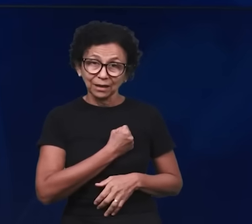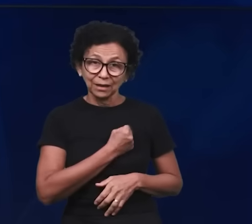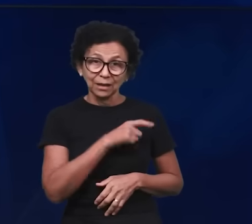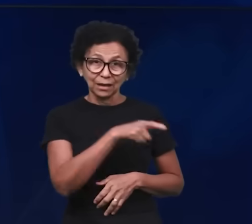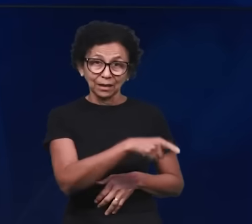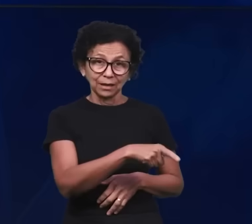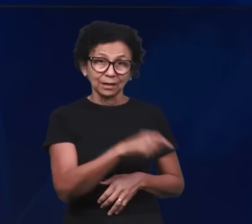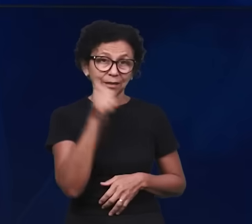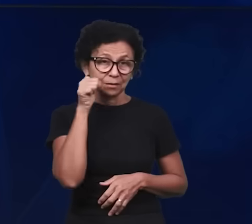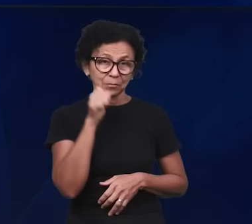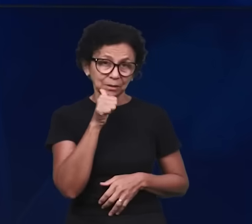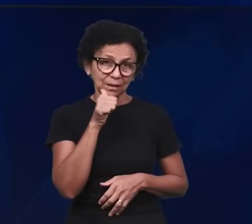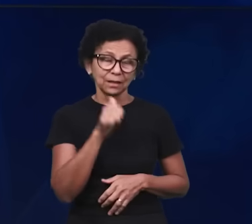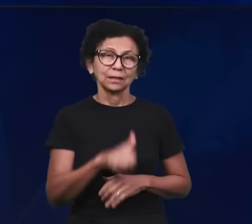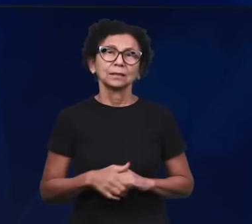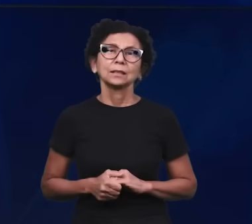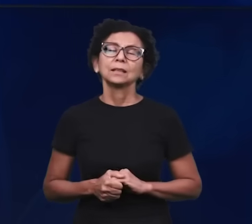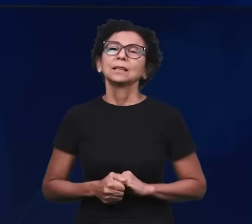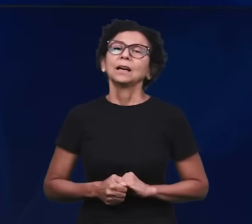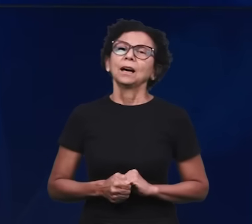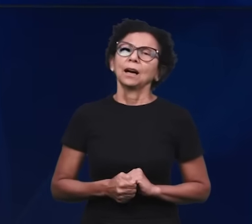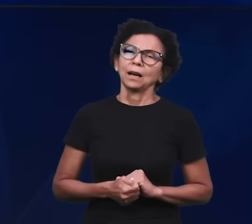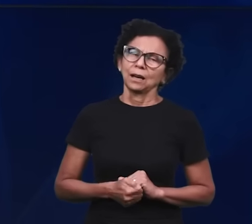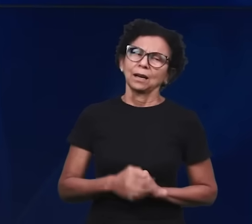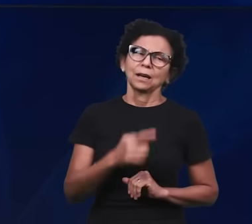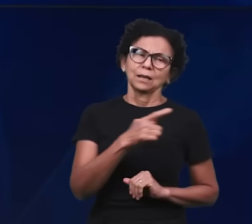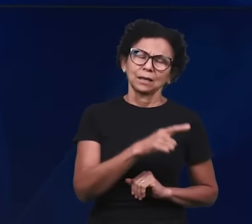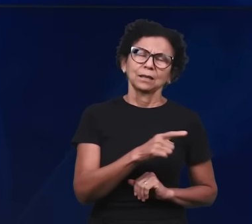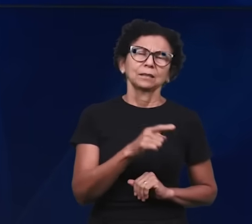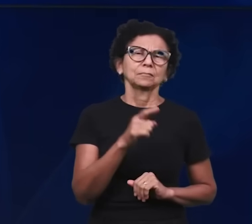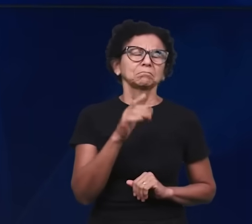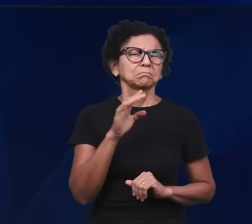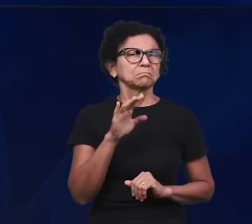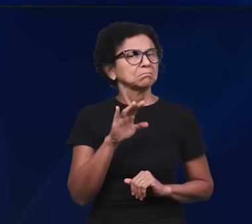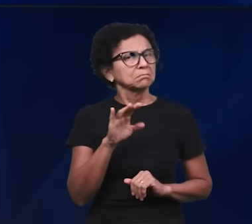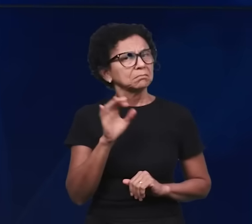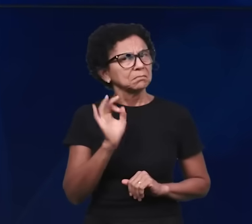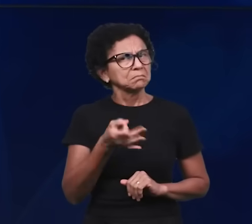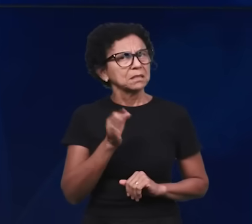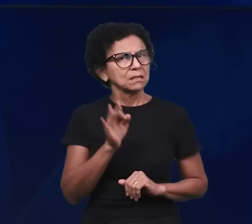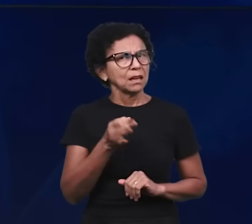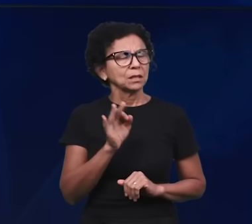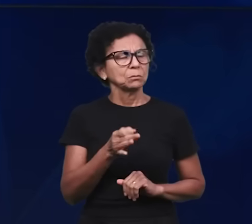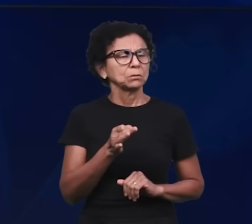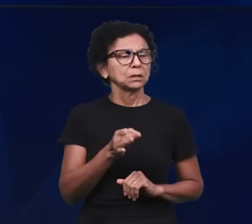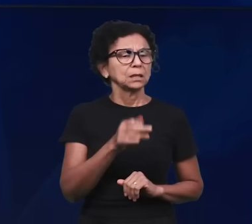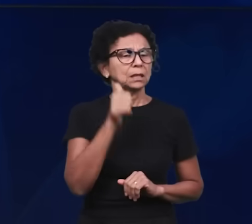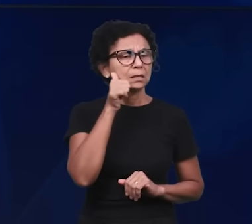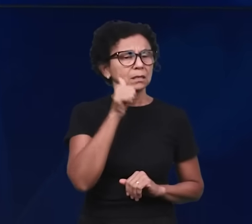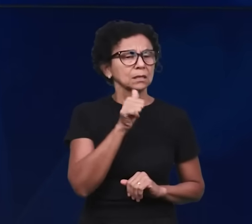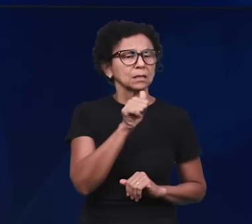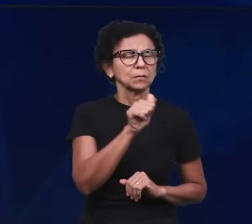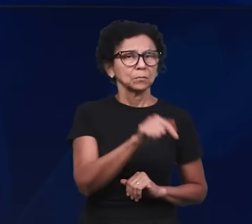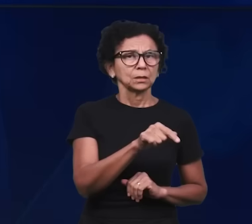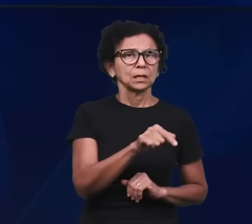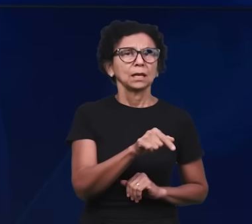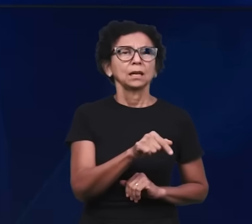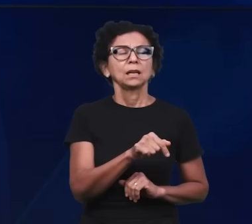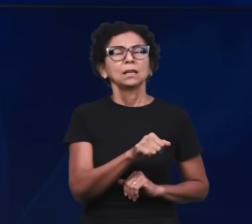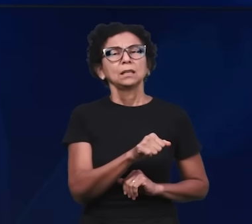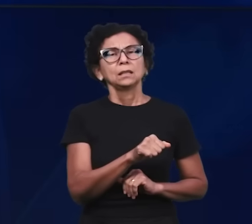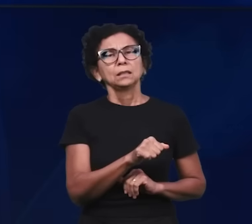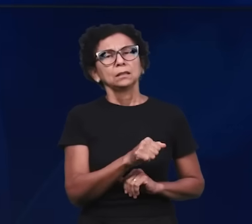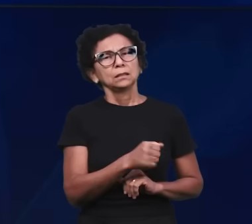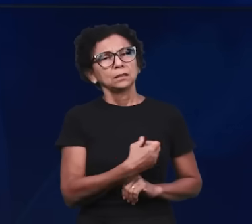Certamente, depois de convertida, a mulher, certamente, ela ia viver em paz